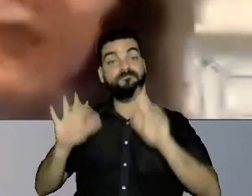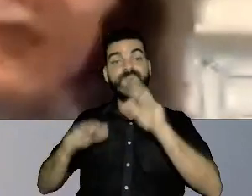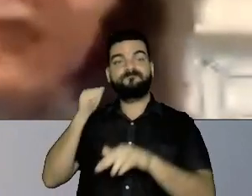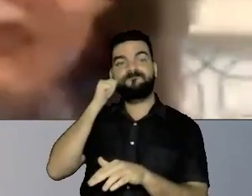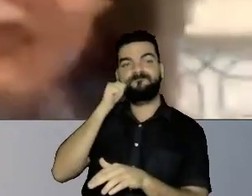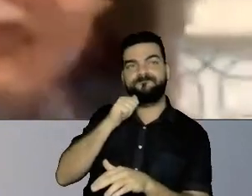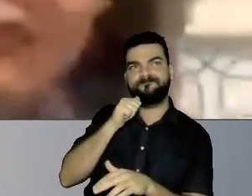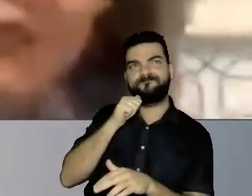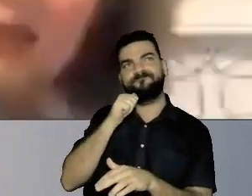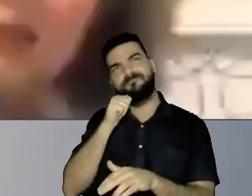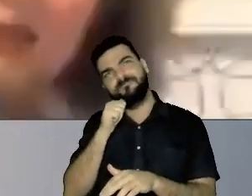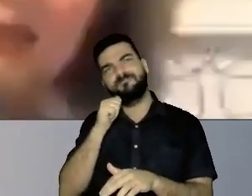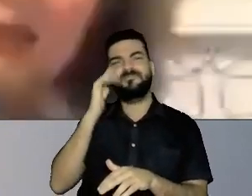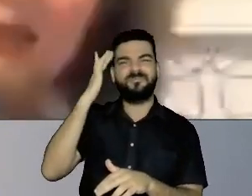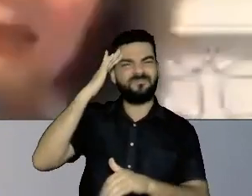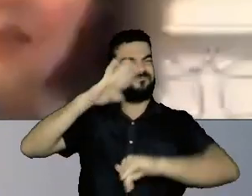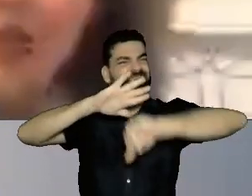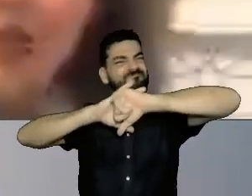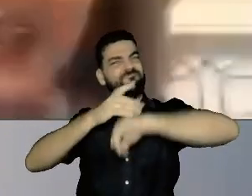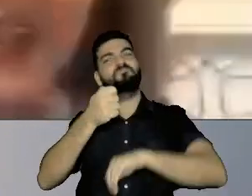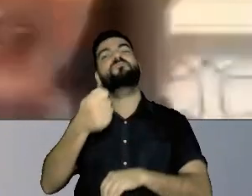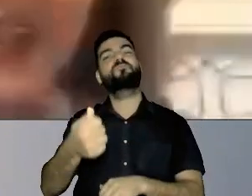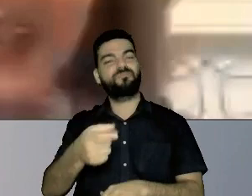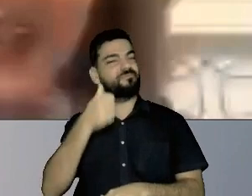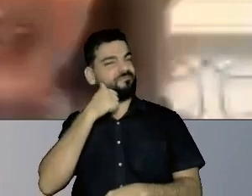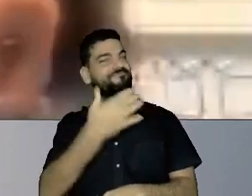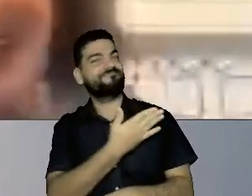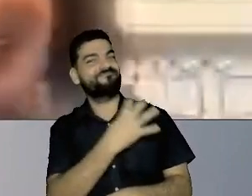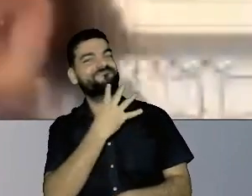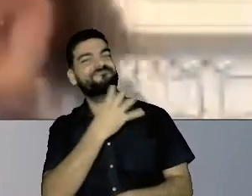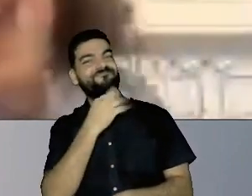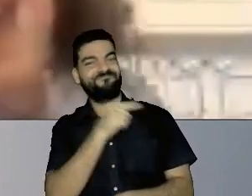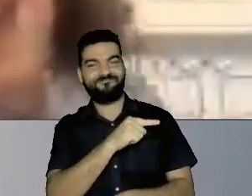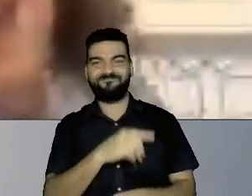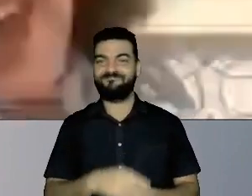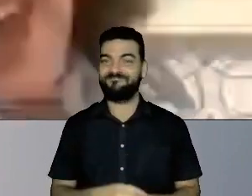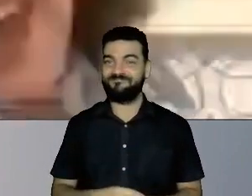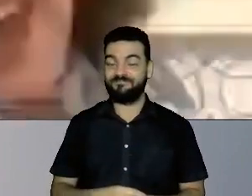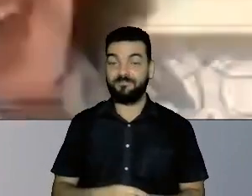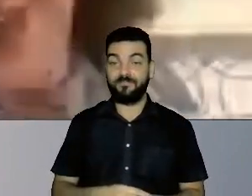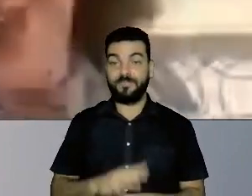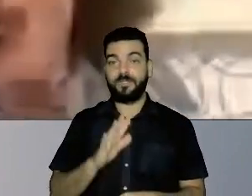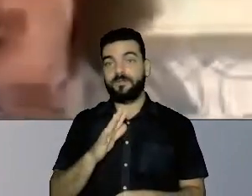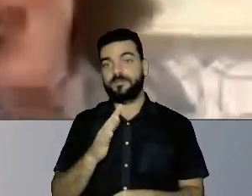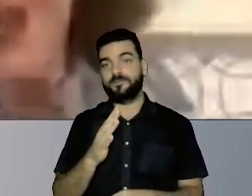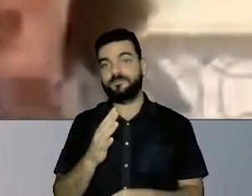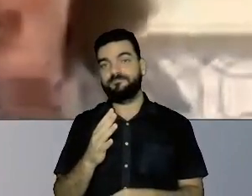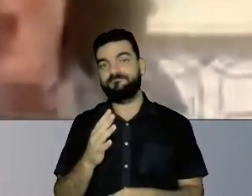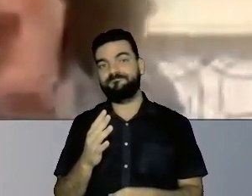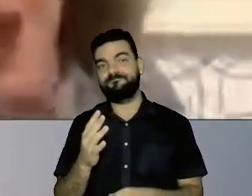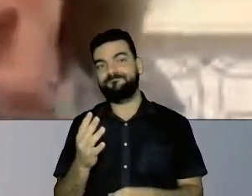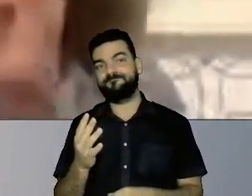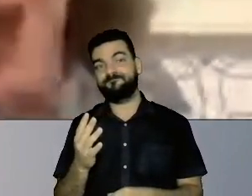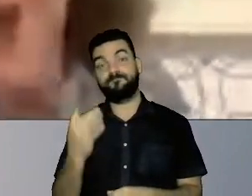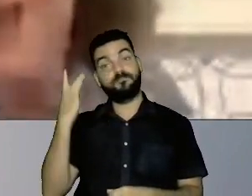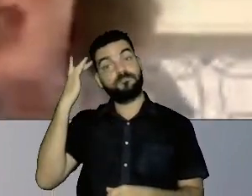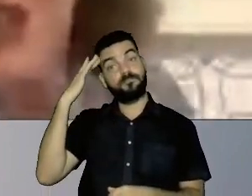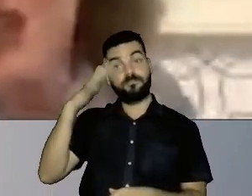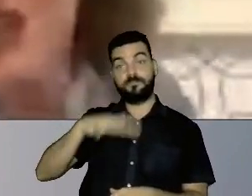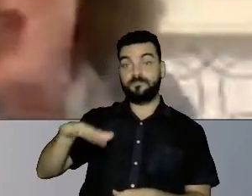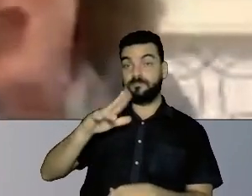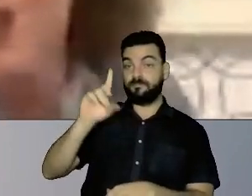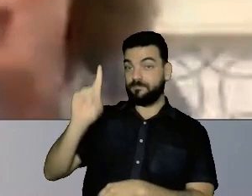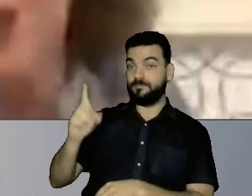menos réis, e a Luísa pode me ajudar isso, do que os homens. Mas, no direito culturais, há